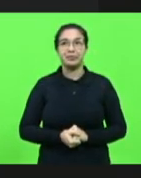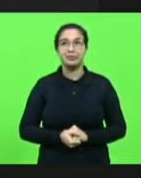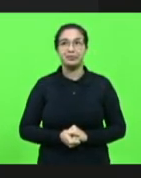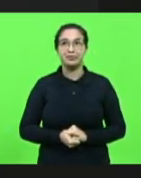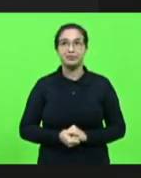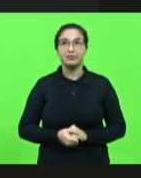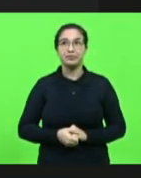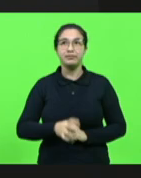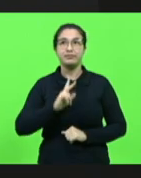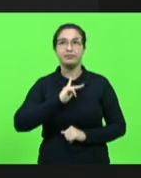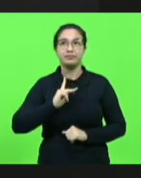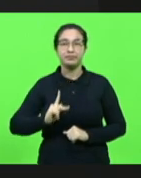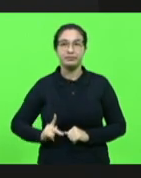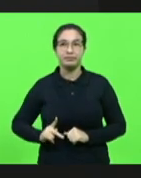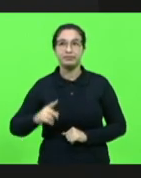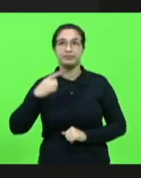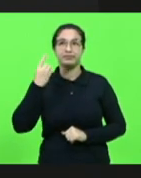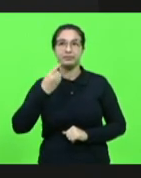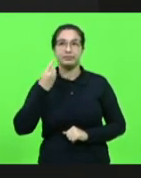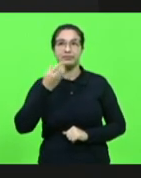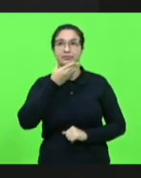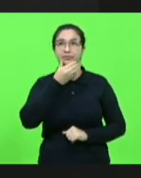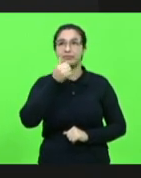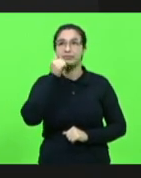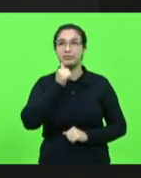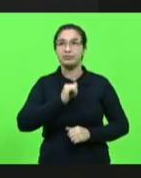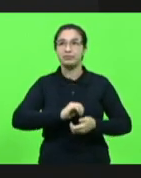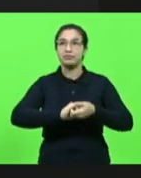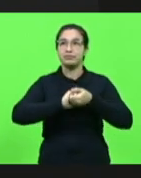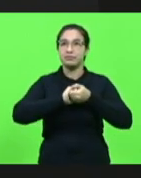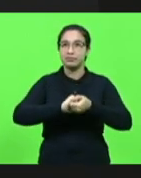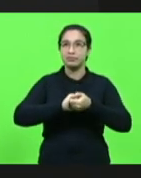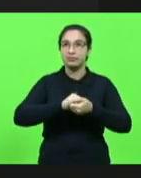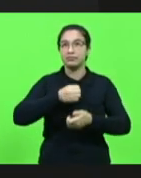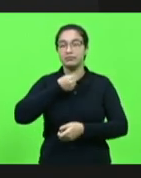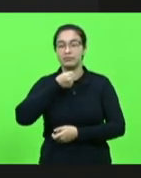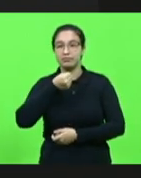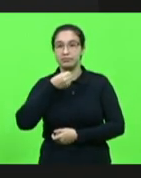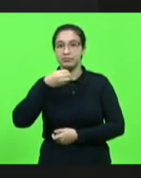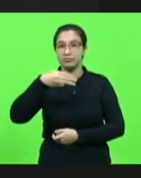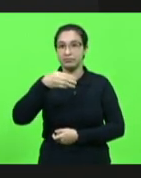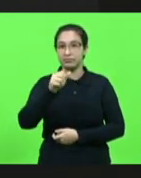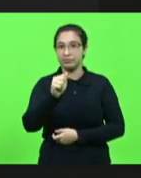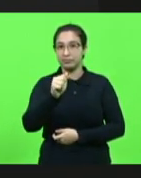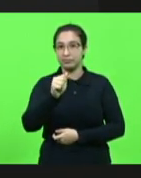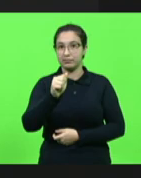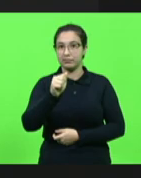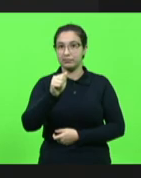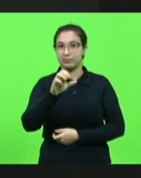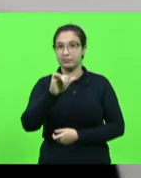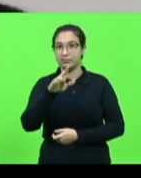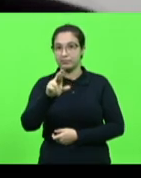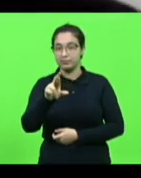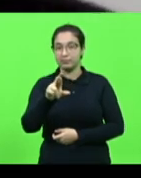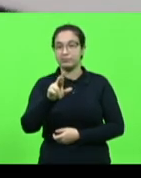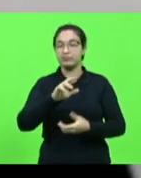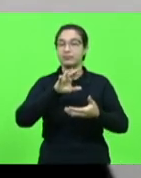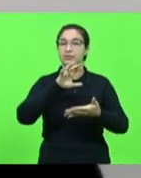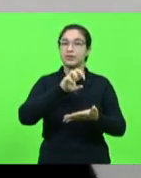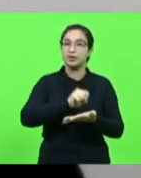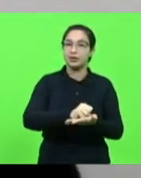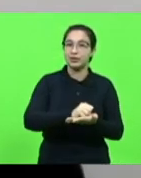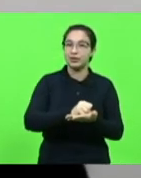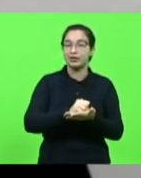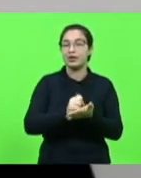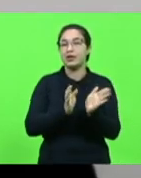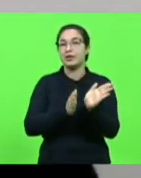Senhor presidente, senhores deputados, cumprimentar o jornalista Moacir Pereira também. Não poderia deixar de fazer um registro, né,